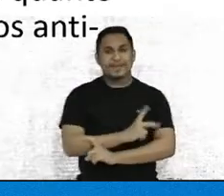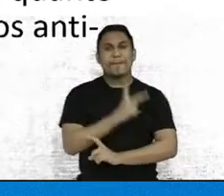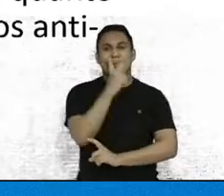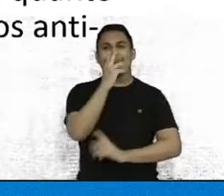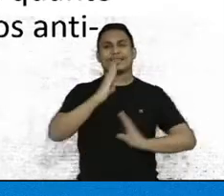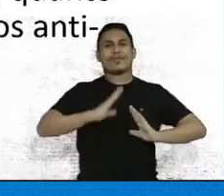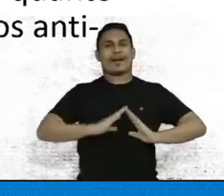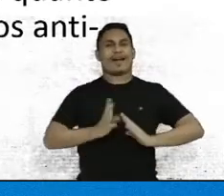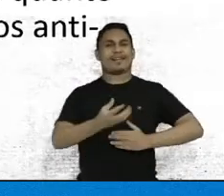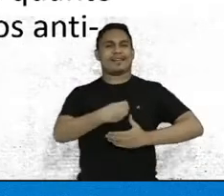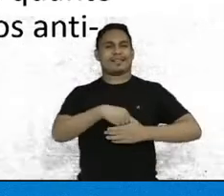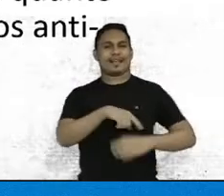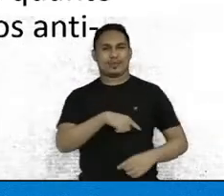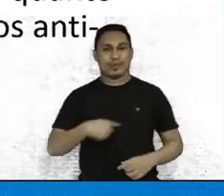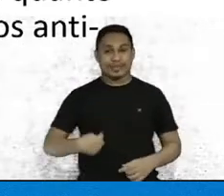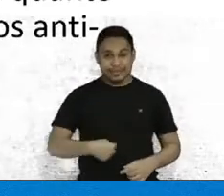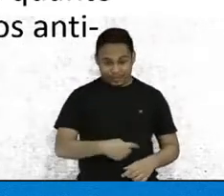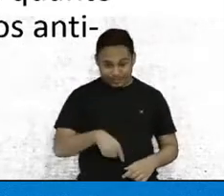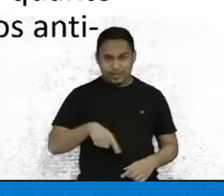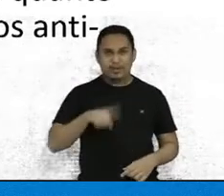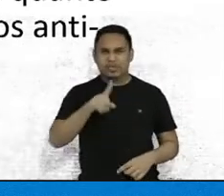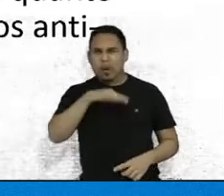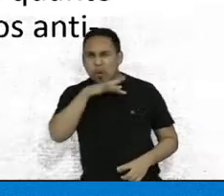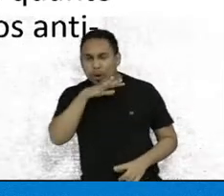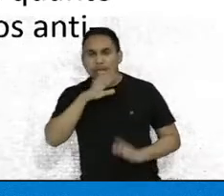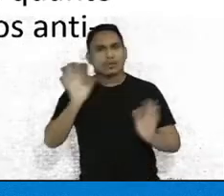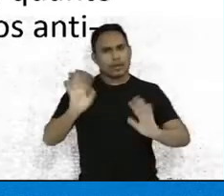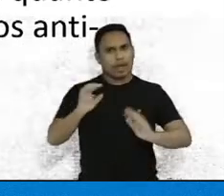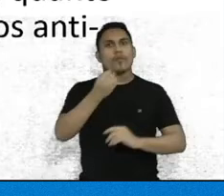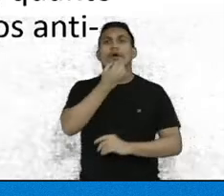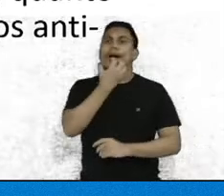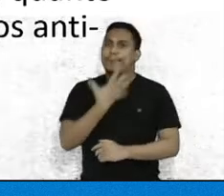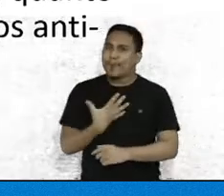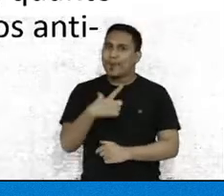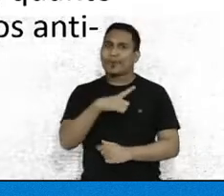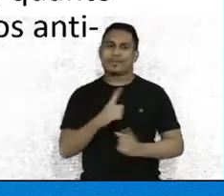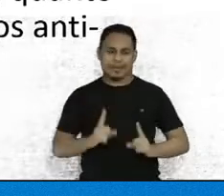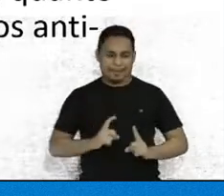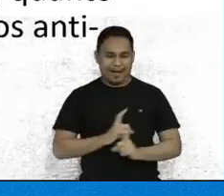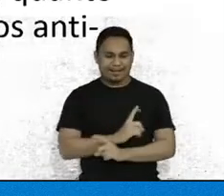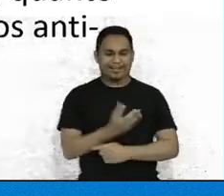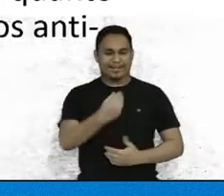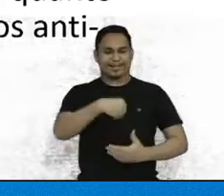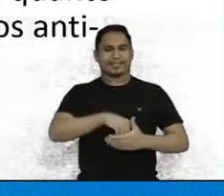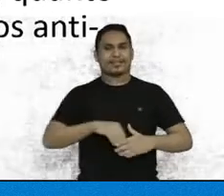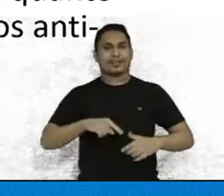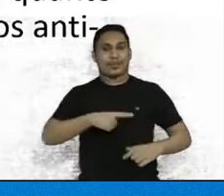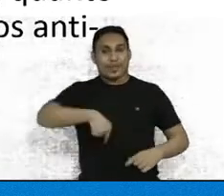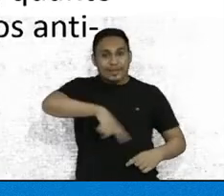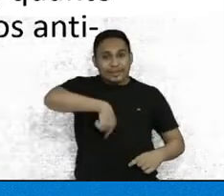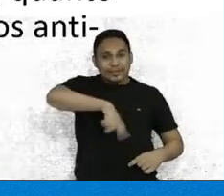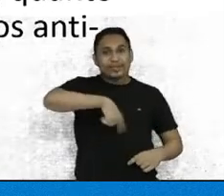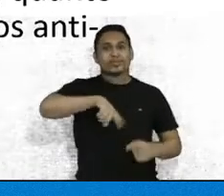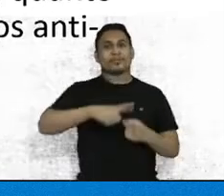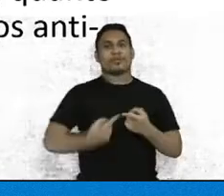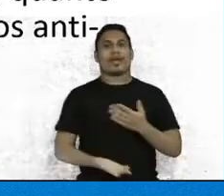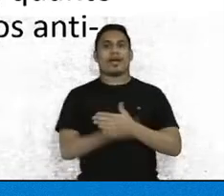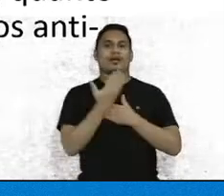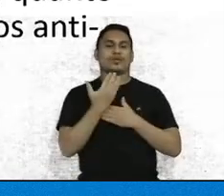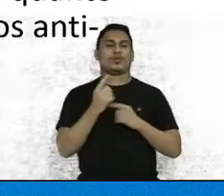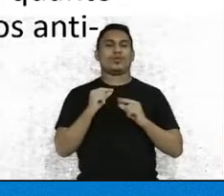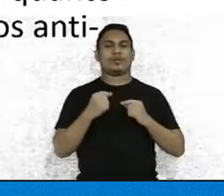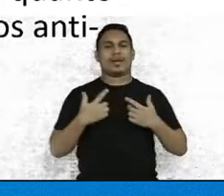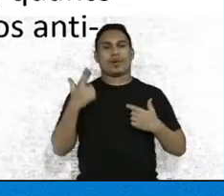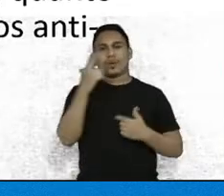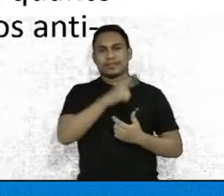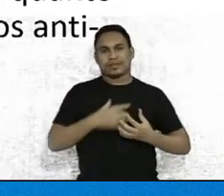muito bom que a gente tenha essas bactérias morando na gente. O equilíbrio de saúde, o nosso equilíbrio de saúde tem a ver com o equilíbrio dessas